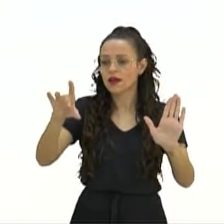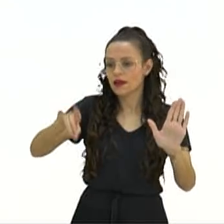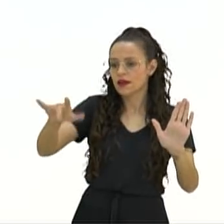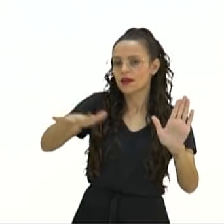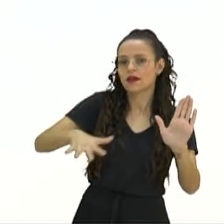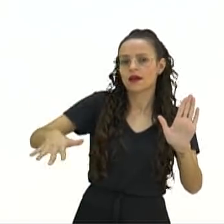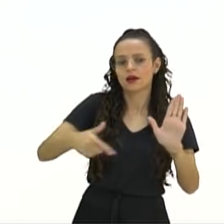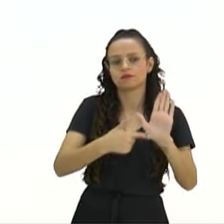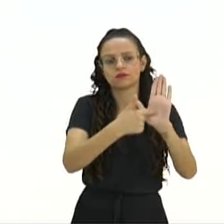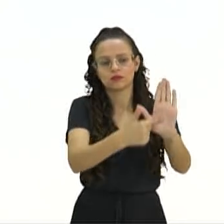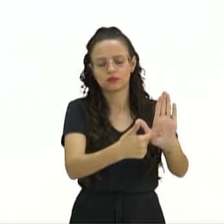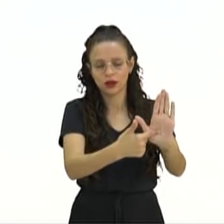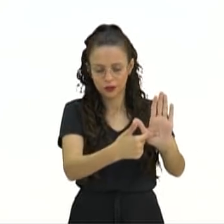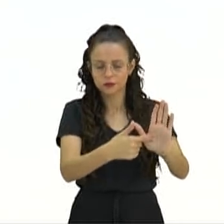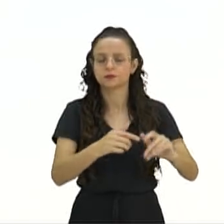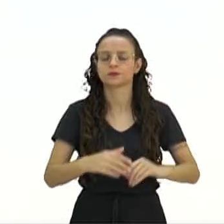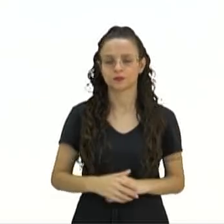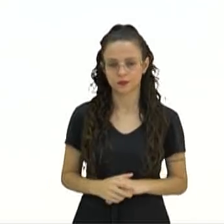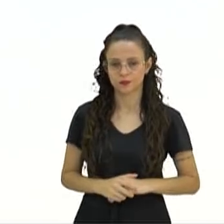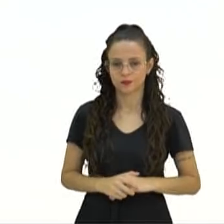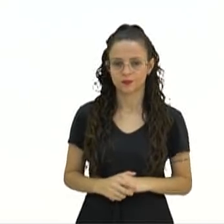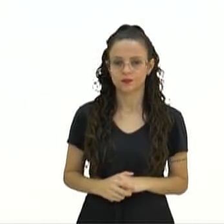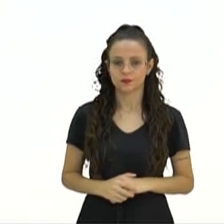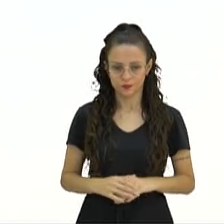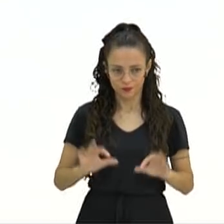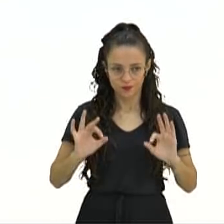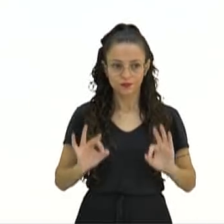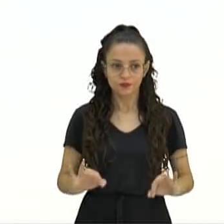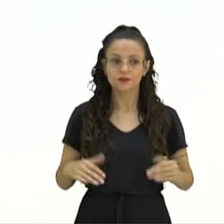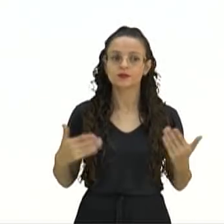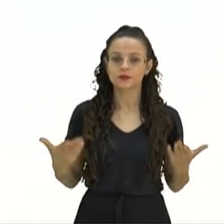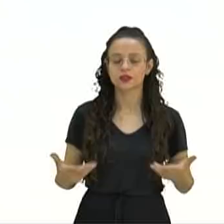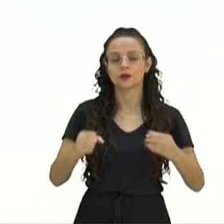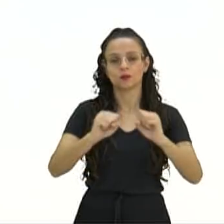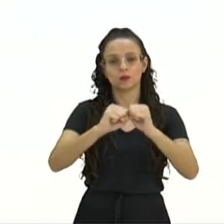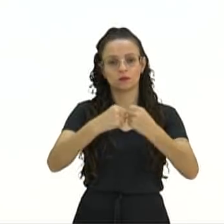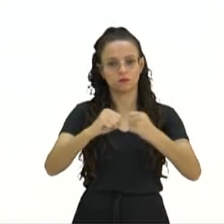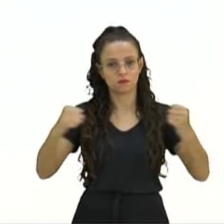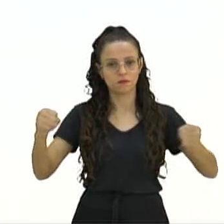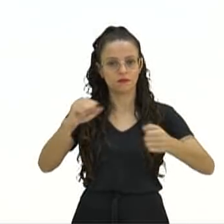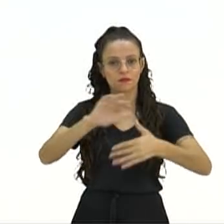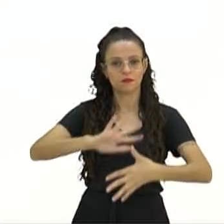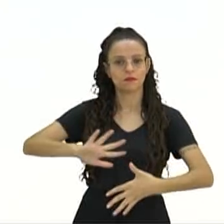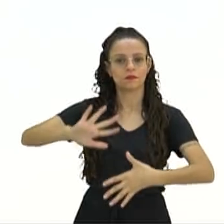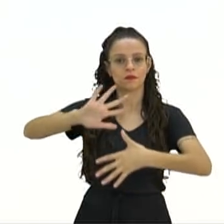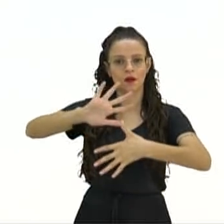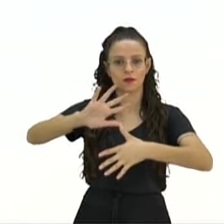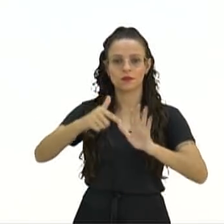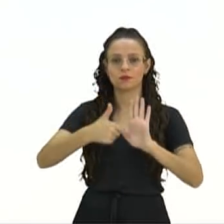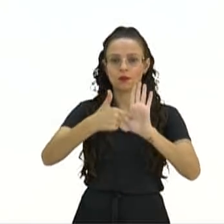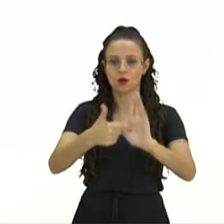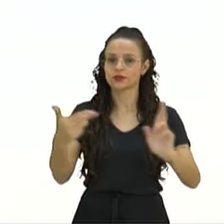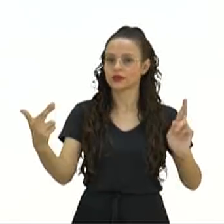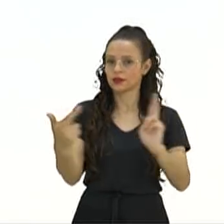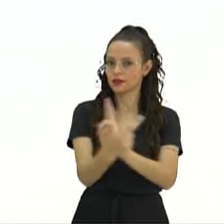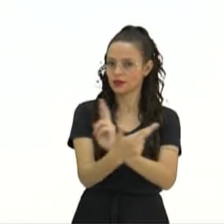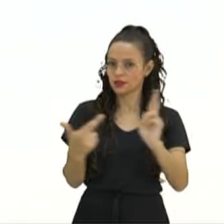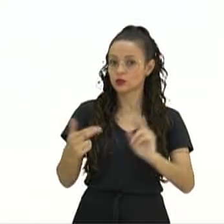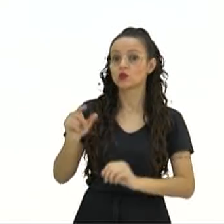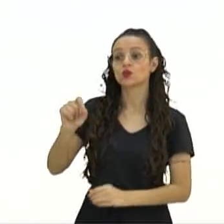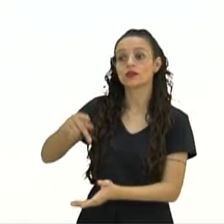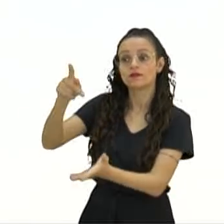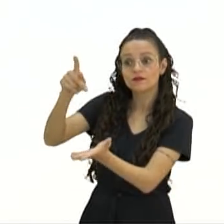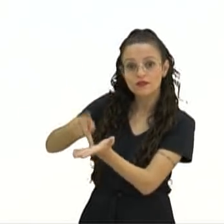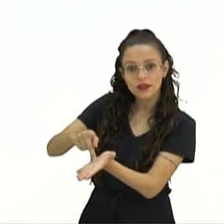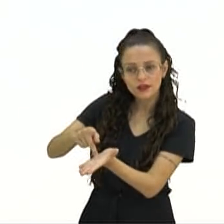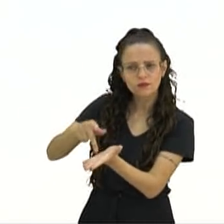espaço geográfico, partes desse espaço geográfico, certo? Então, o mapa ali estabelece essa relação para a gente, né? Do que é